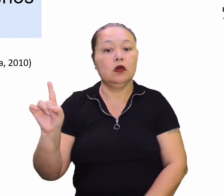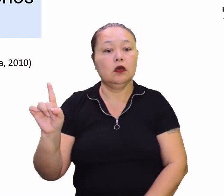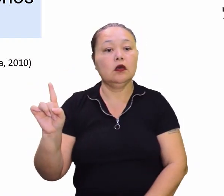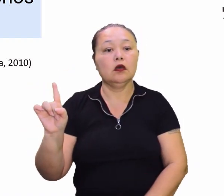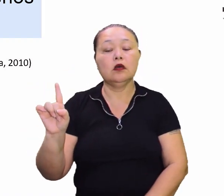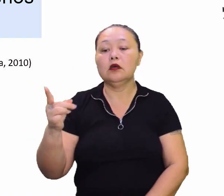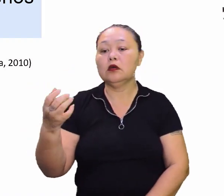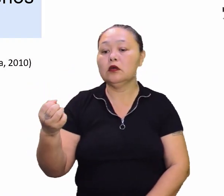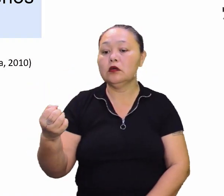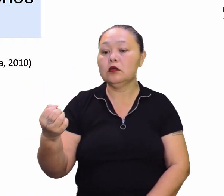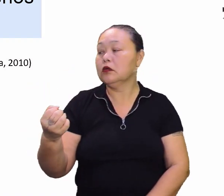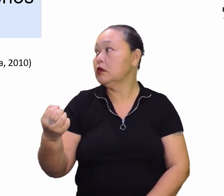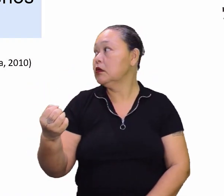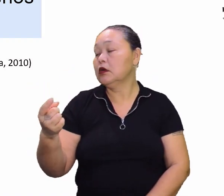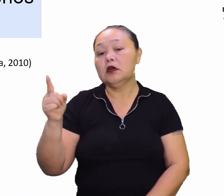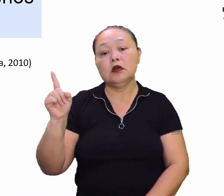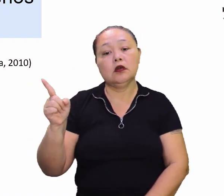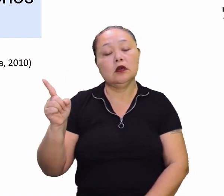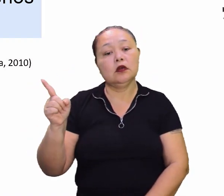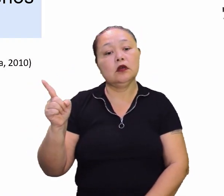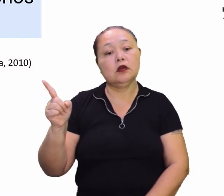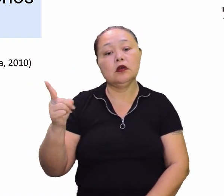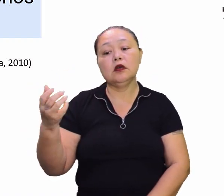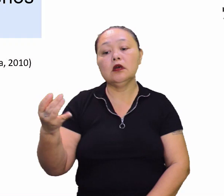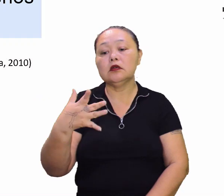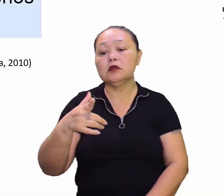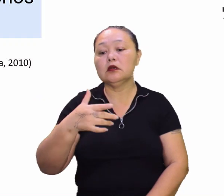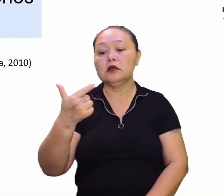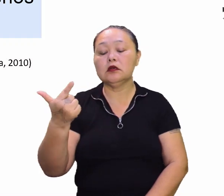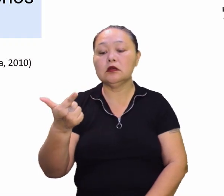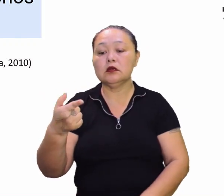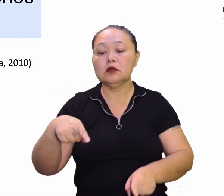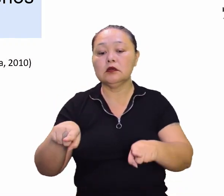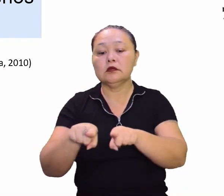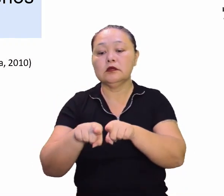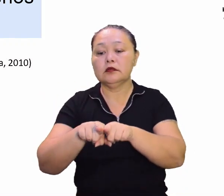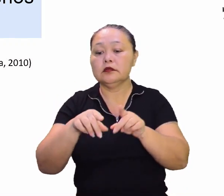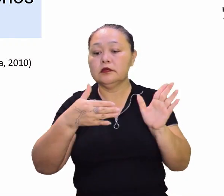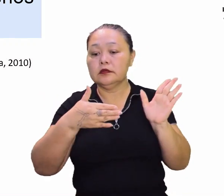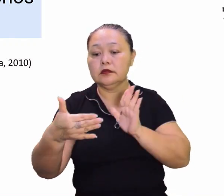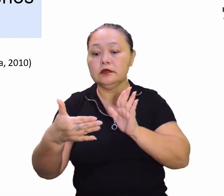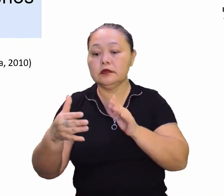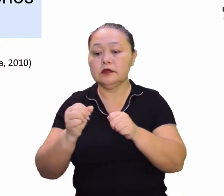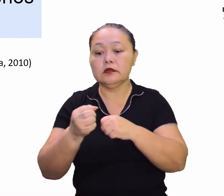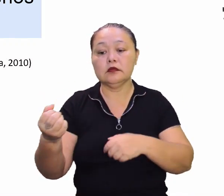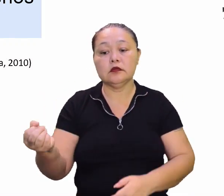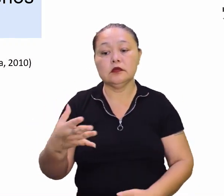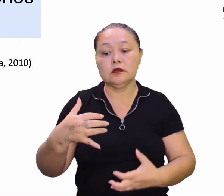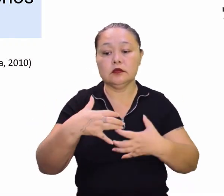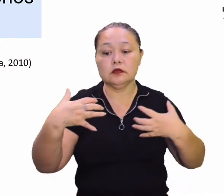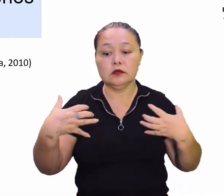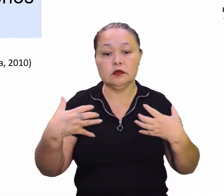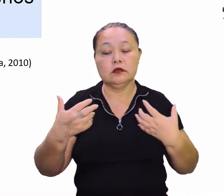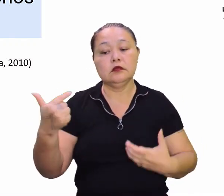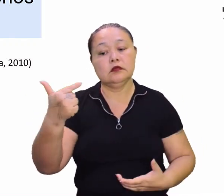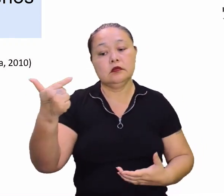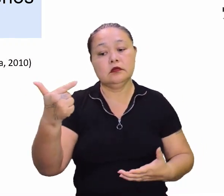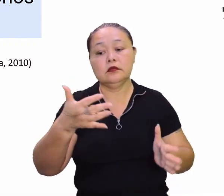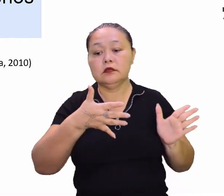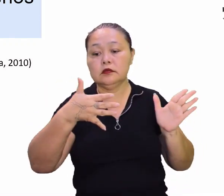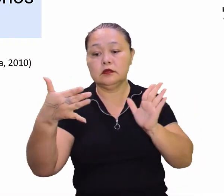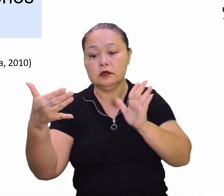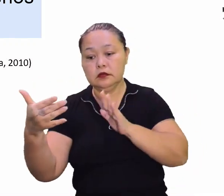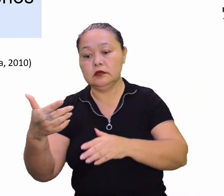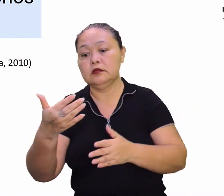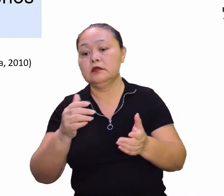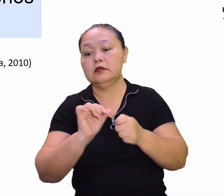tigres asiáticos, e essa nova geração é chamada de novos tigres ou segunda